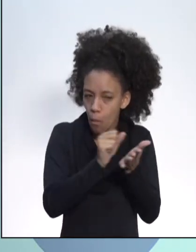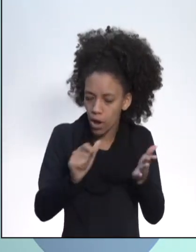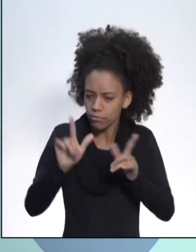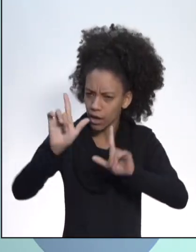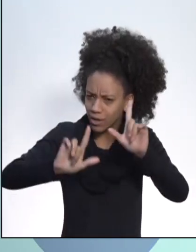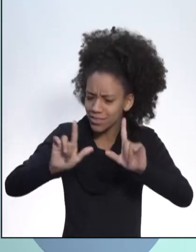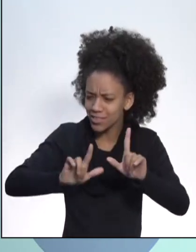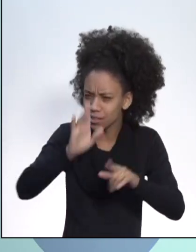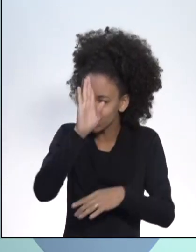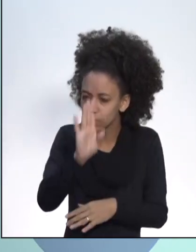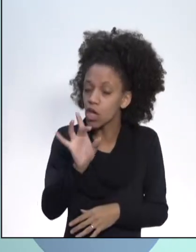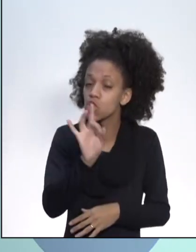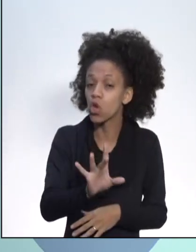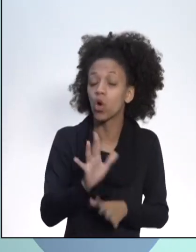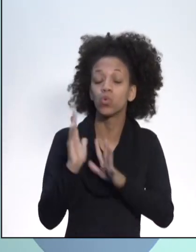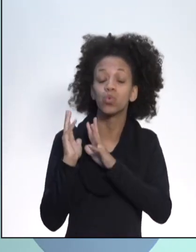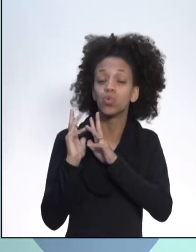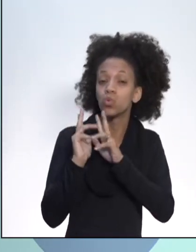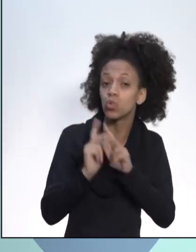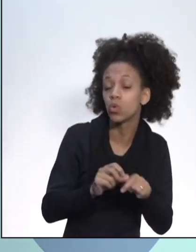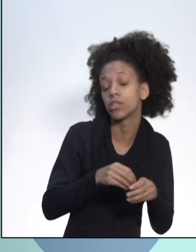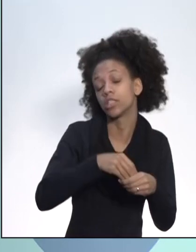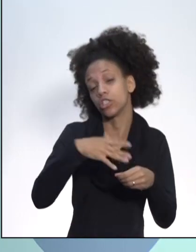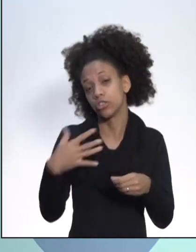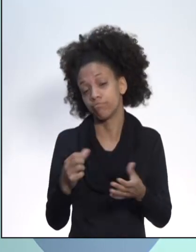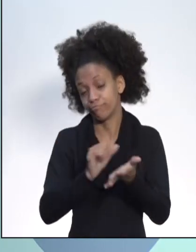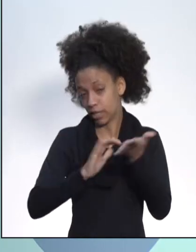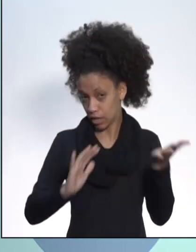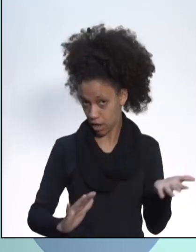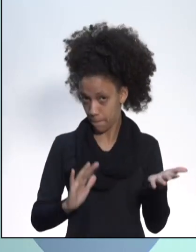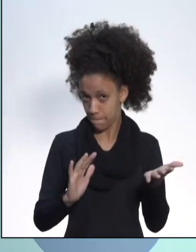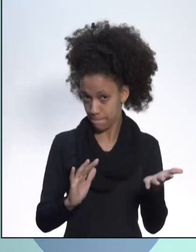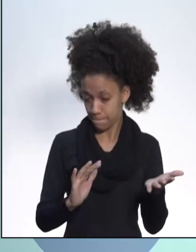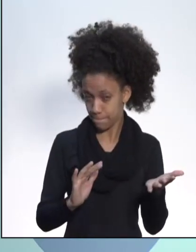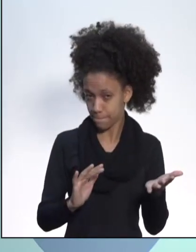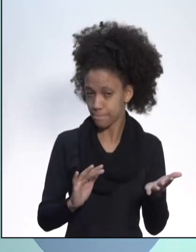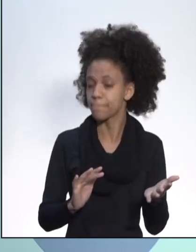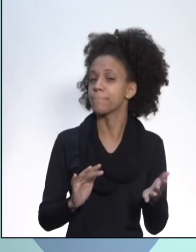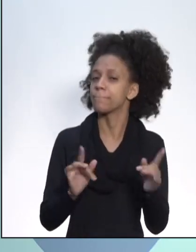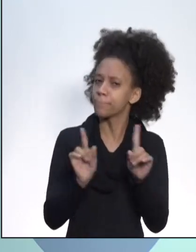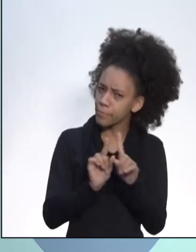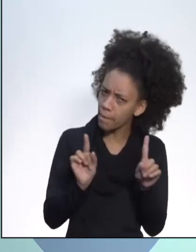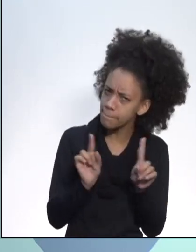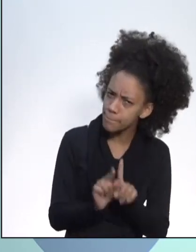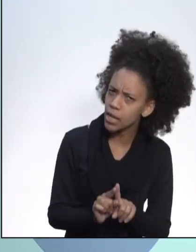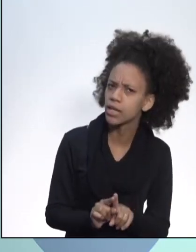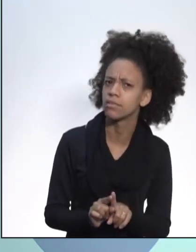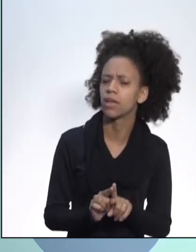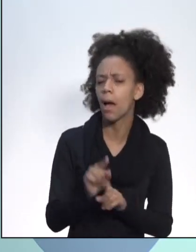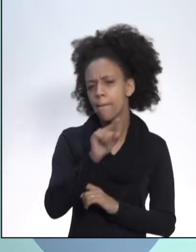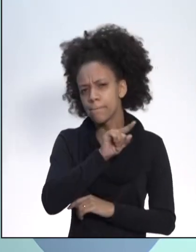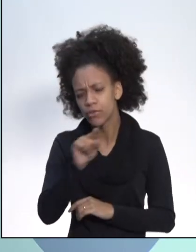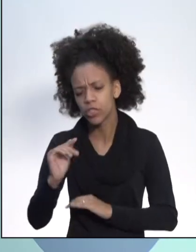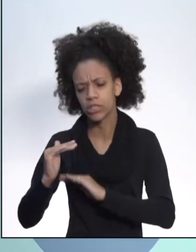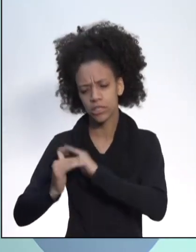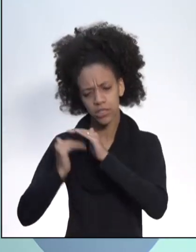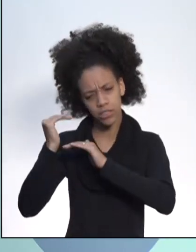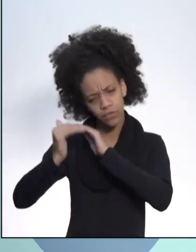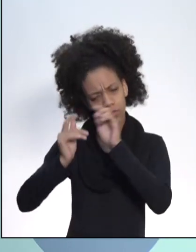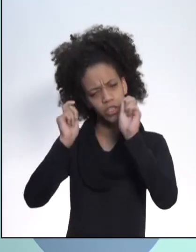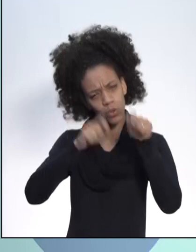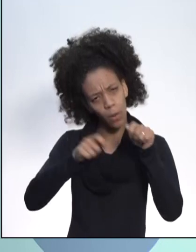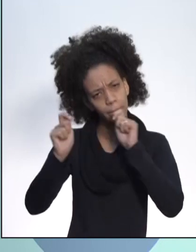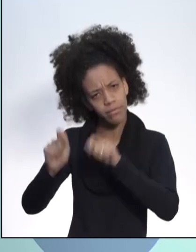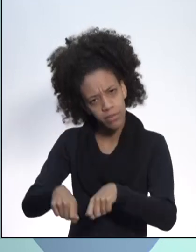TV, todas essas atividades que a gente passou, elas são também para vocês desenvolver essas competências,